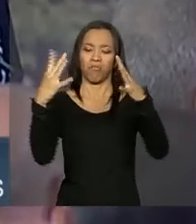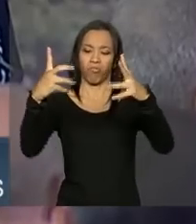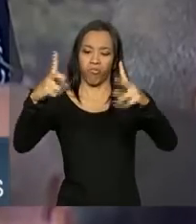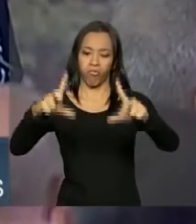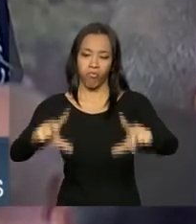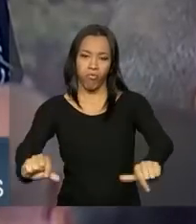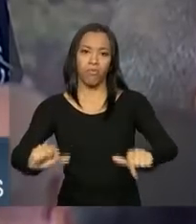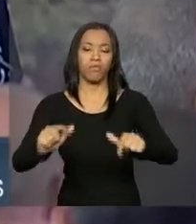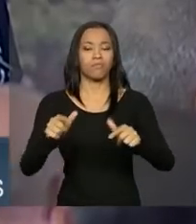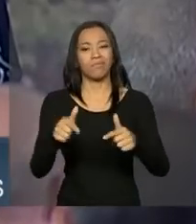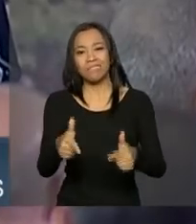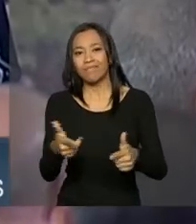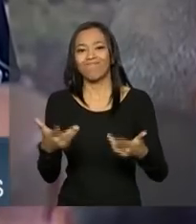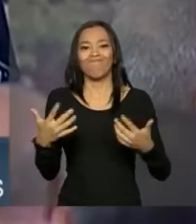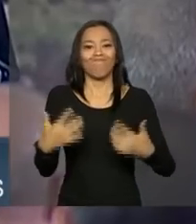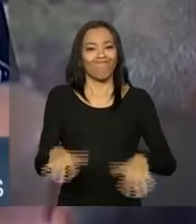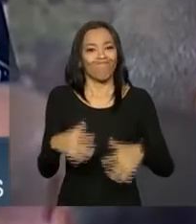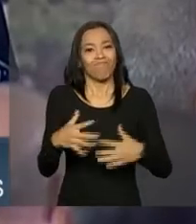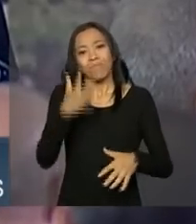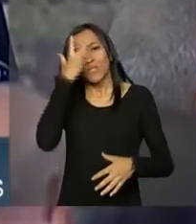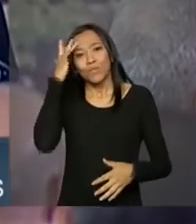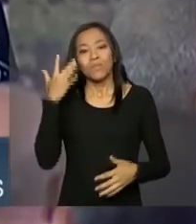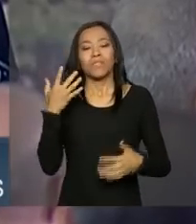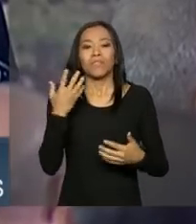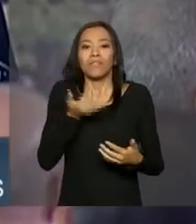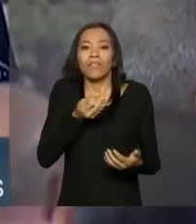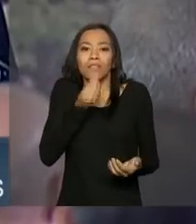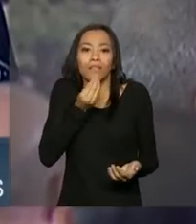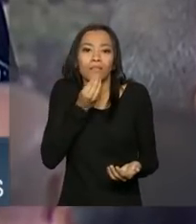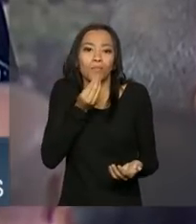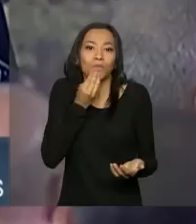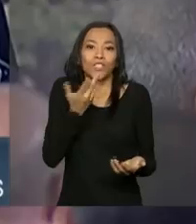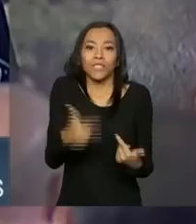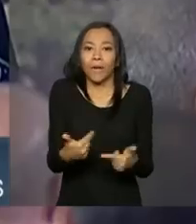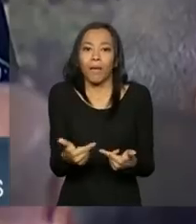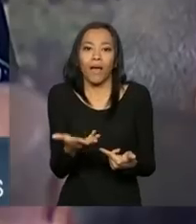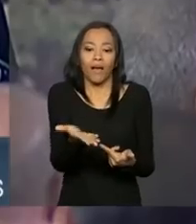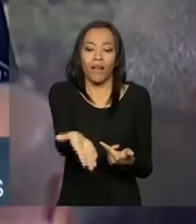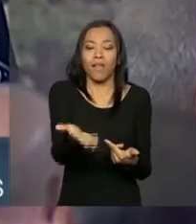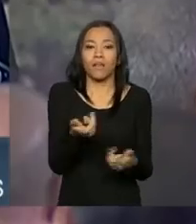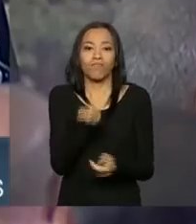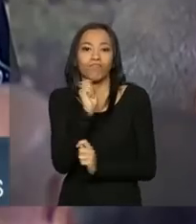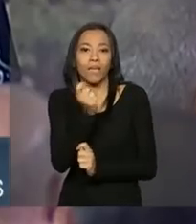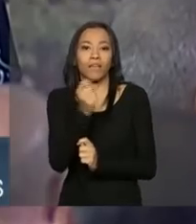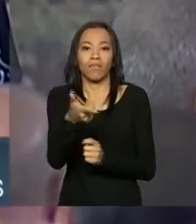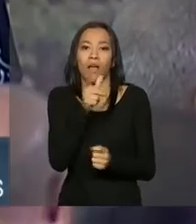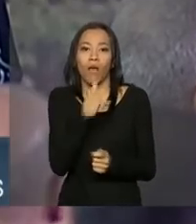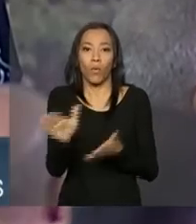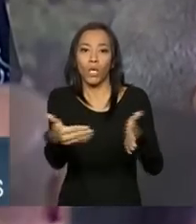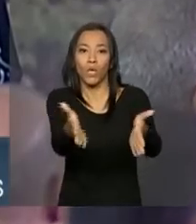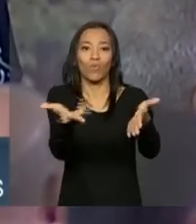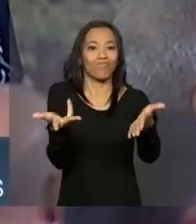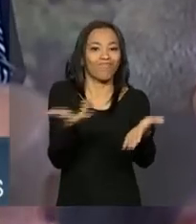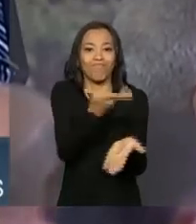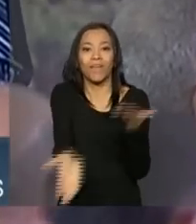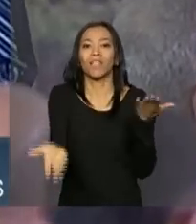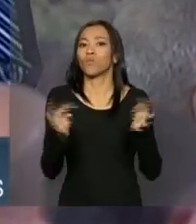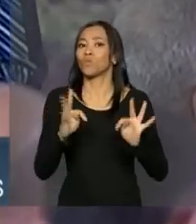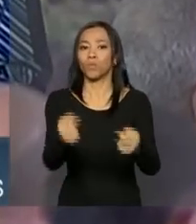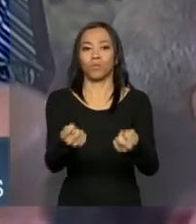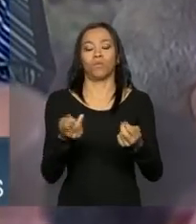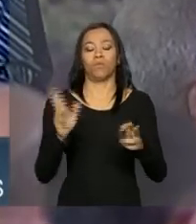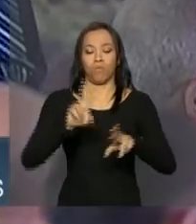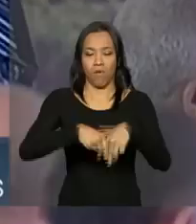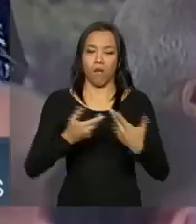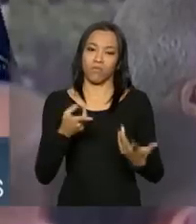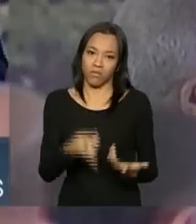alguns valorosos trabalhadores brasileiros na região ali de Mariana. O